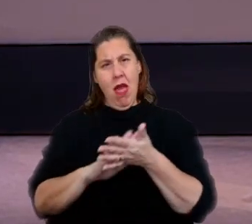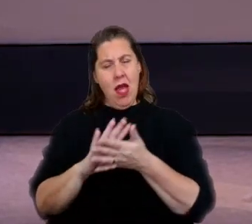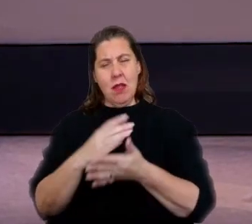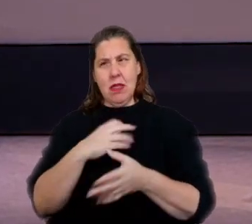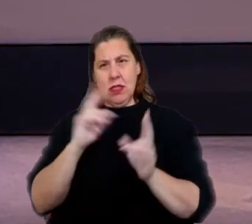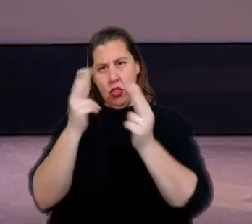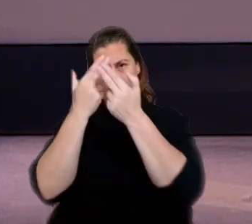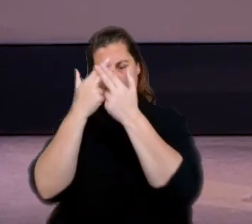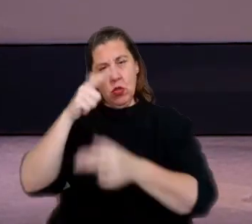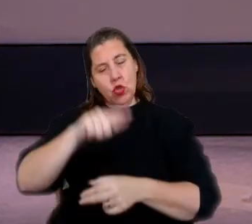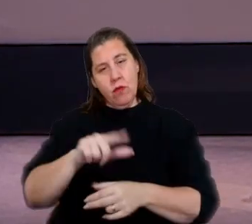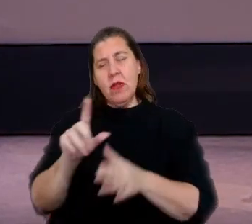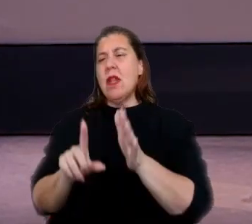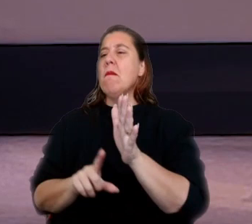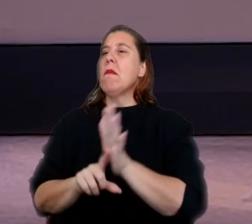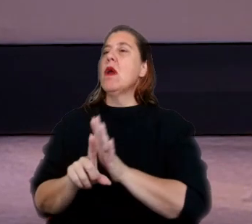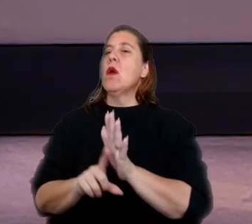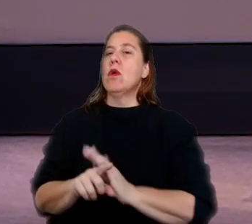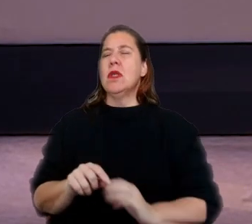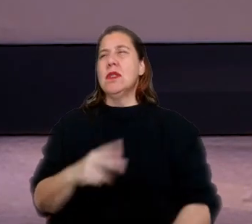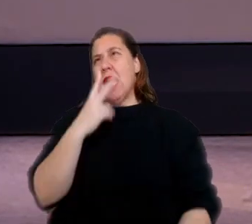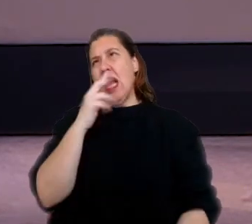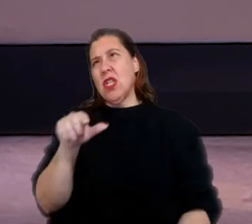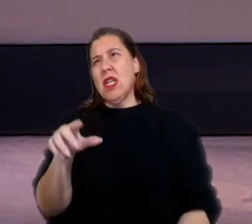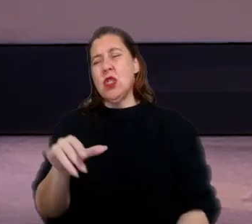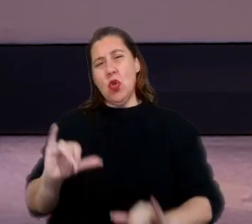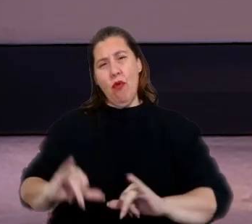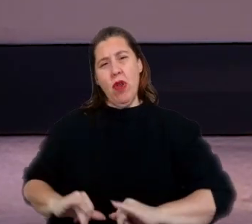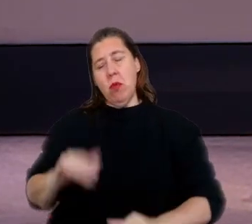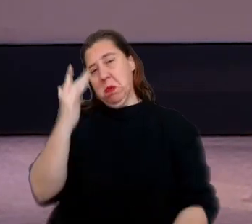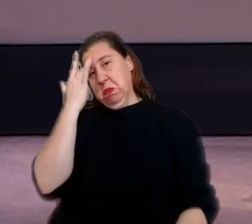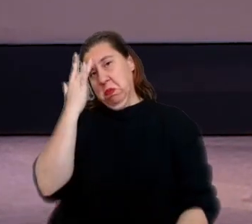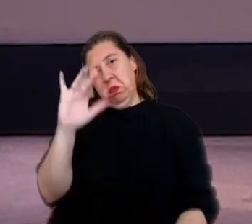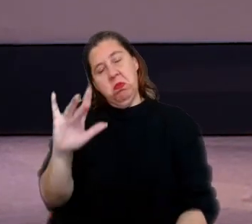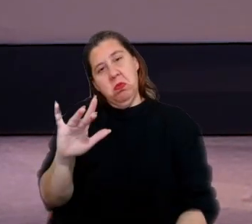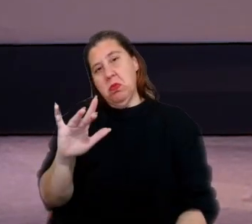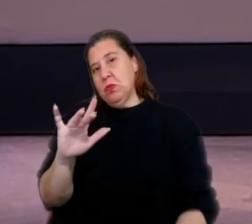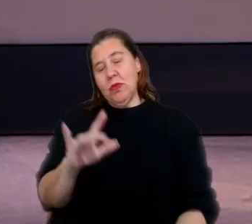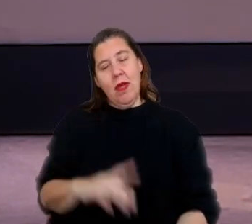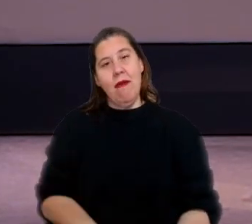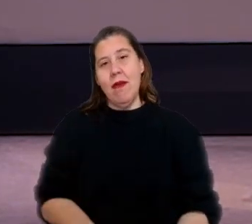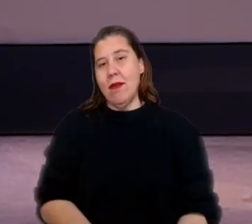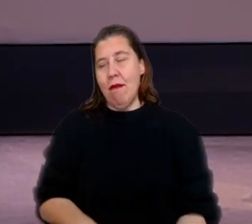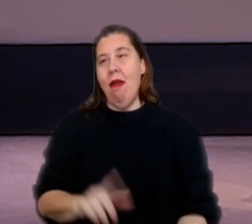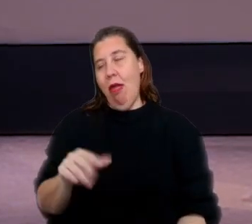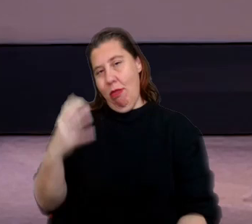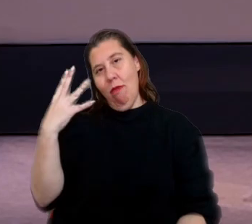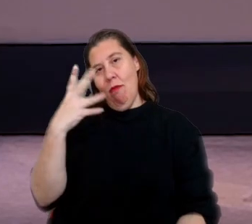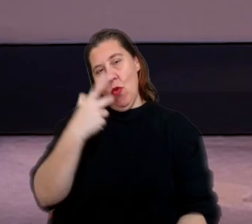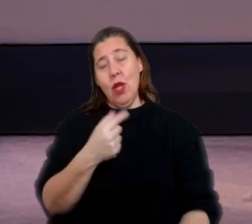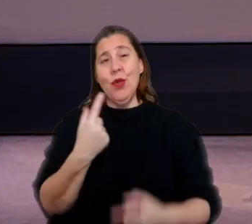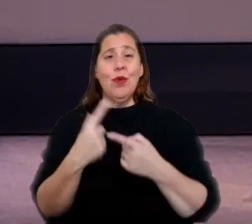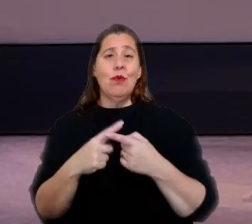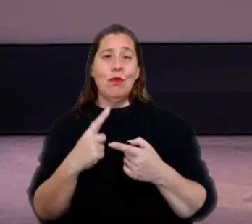que retraumatiza, né, até quando ele pergunta, ah, será que ele sofreu? E ele fala, não sei, é muito bonito isso,